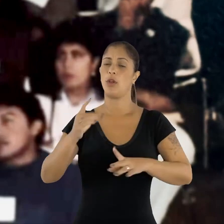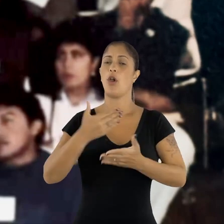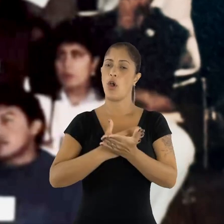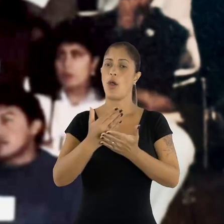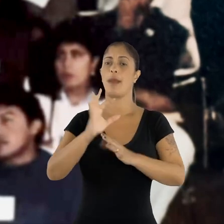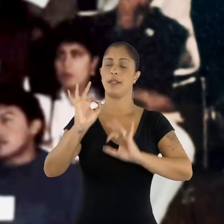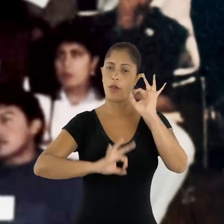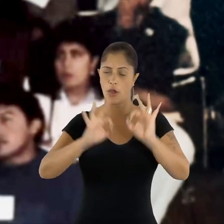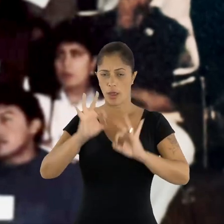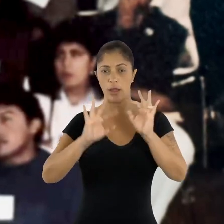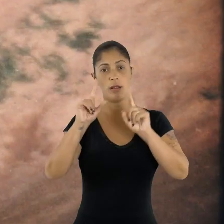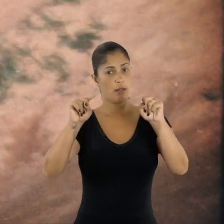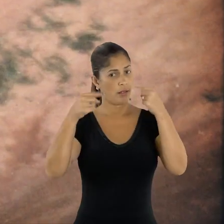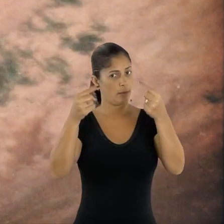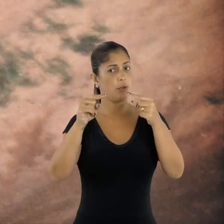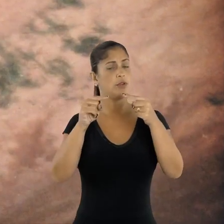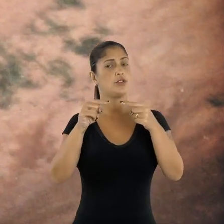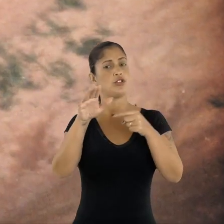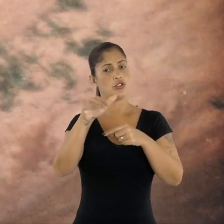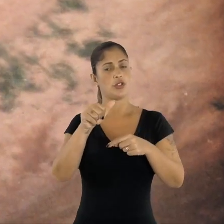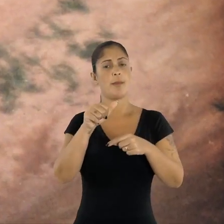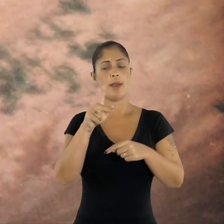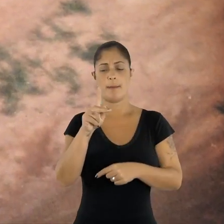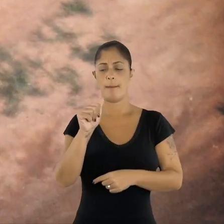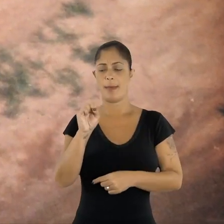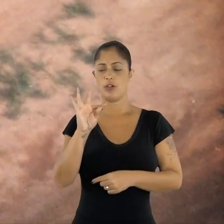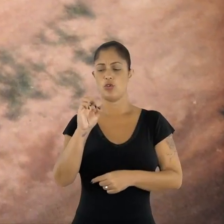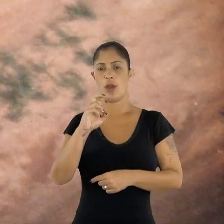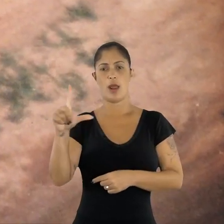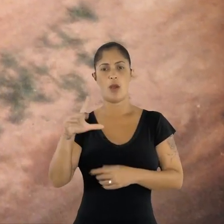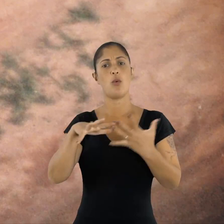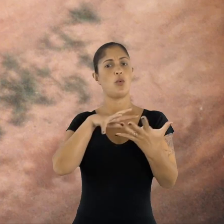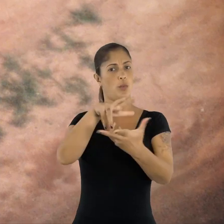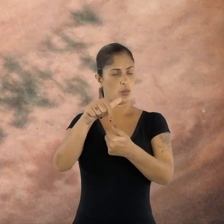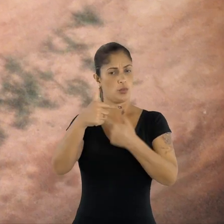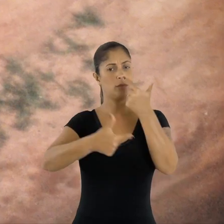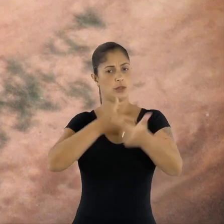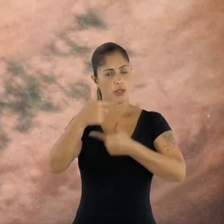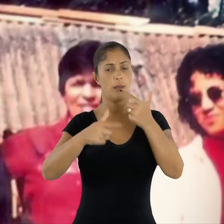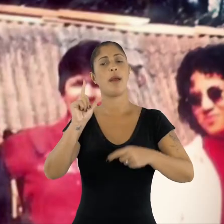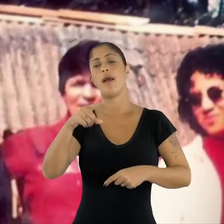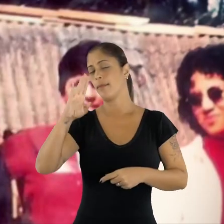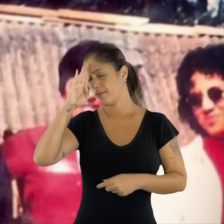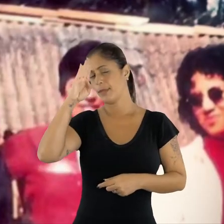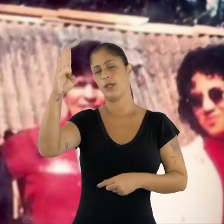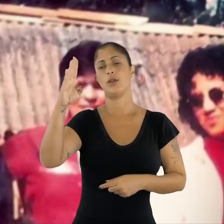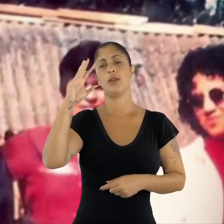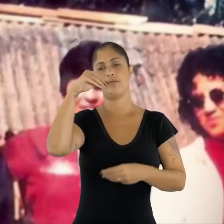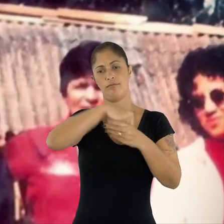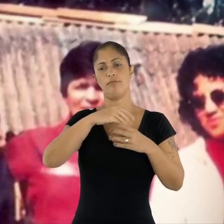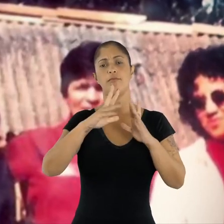gente começa a organizar, que depois veio chamar, antes se chamava Pastoral do Mundo do Trabalho, que era